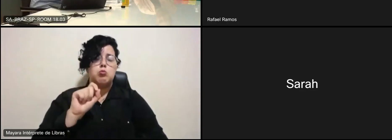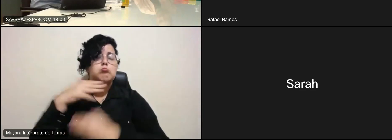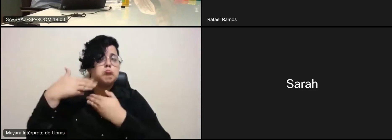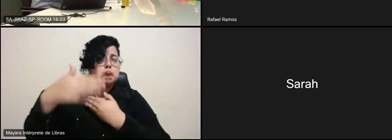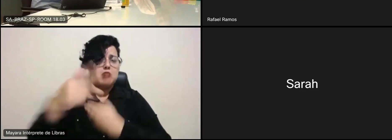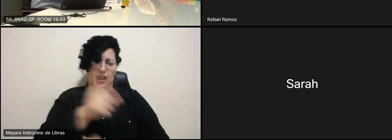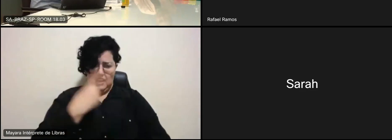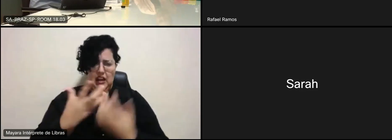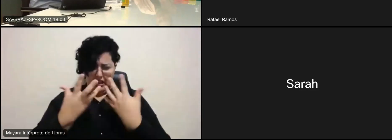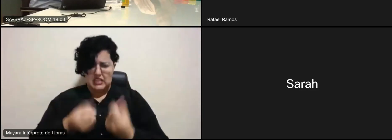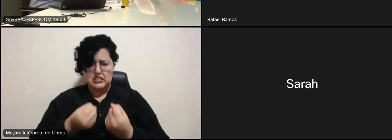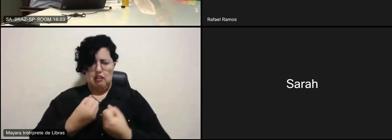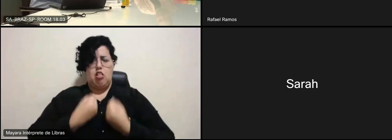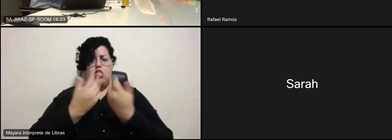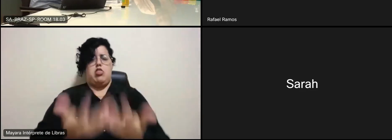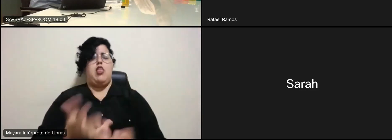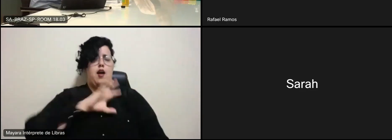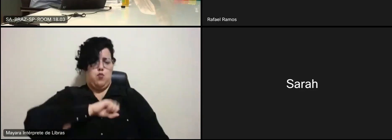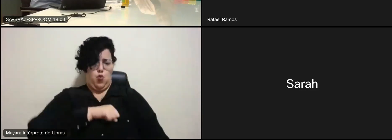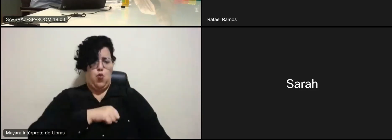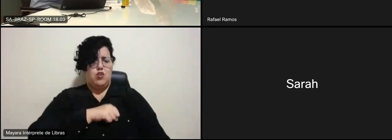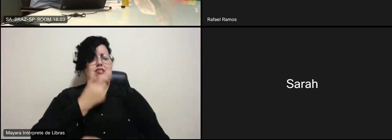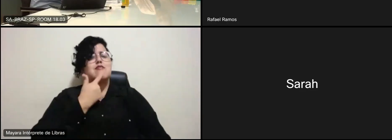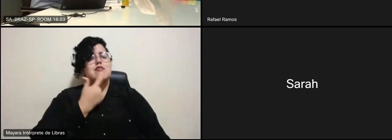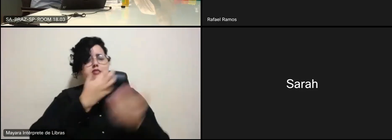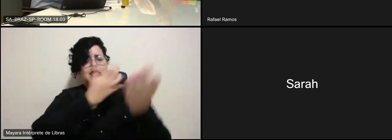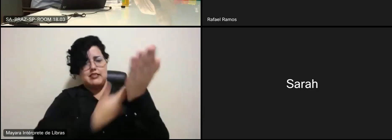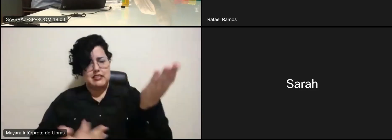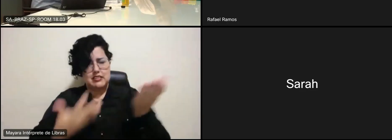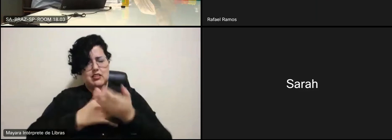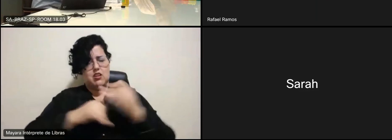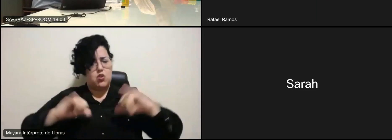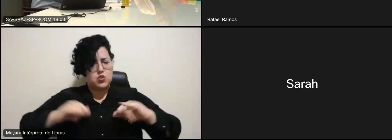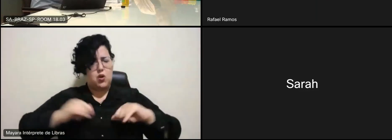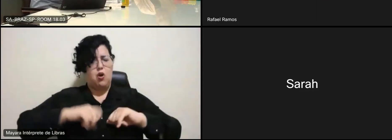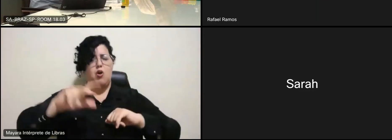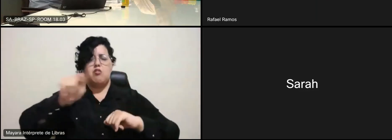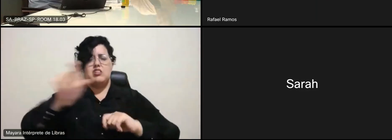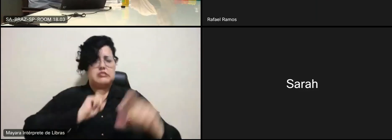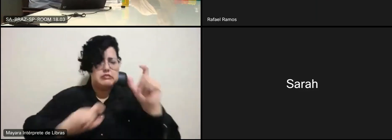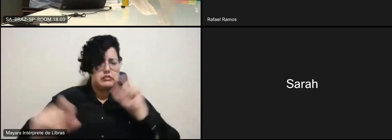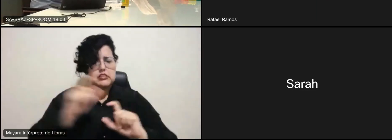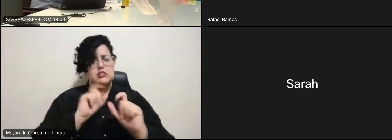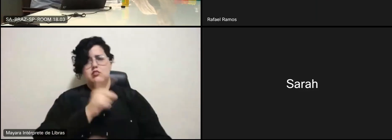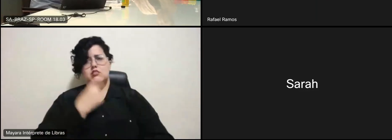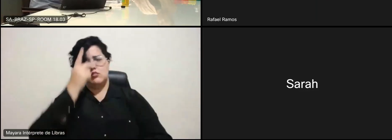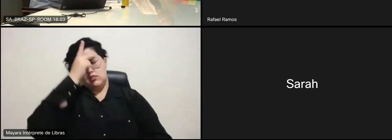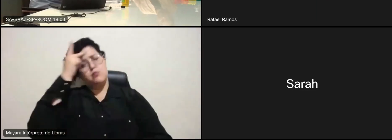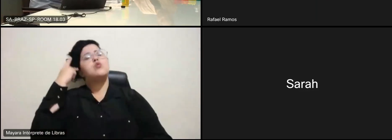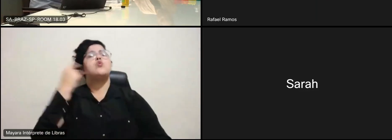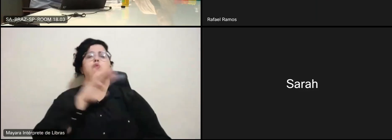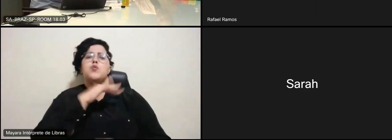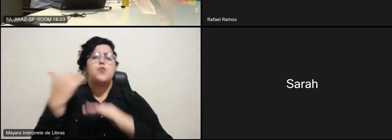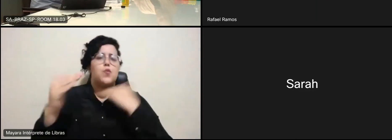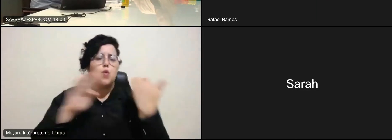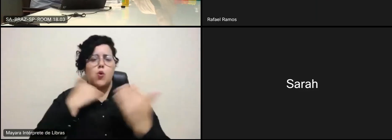gente vai devolver amor com mancha de sangue? Até quando a gente vai ter que morrer? Quantas vidas a gente vai